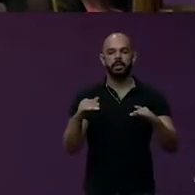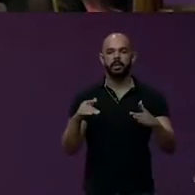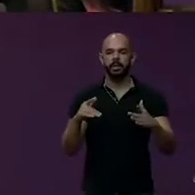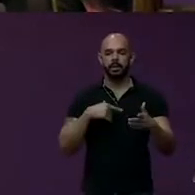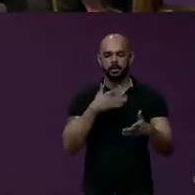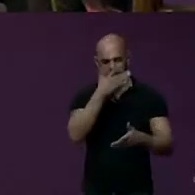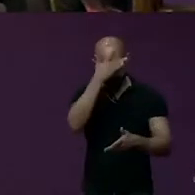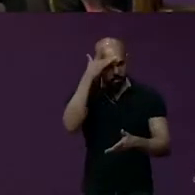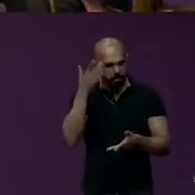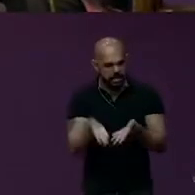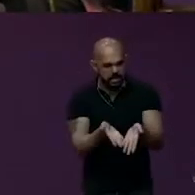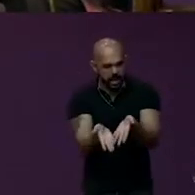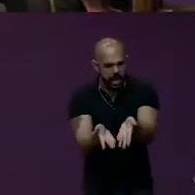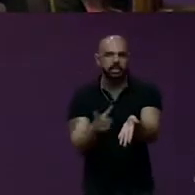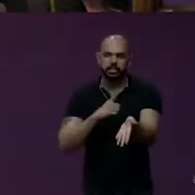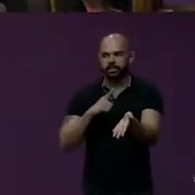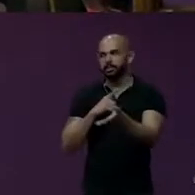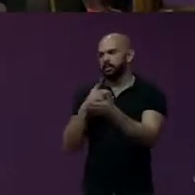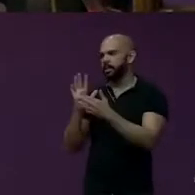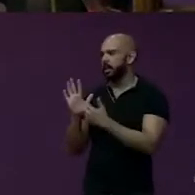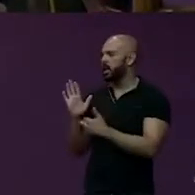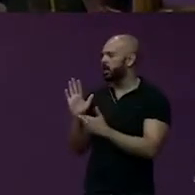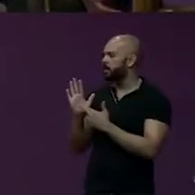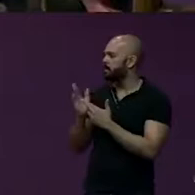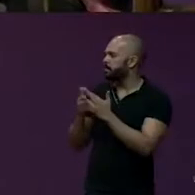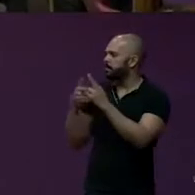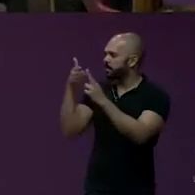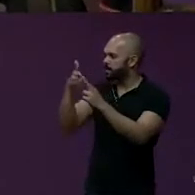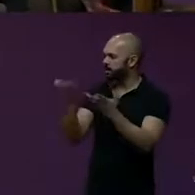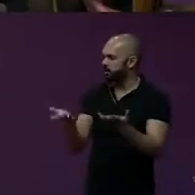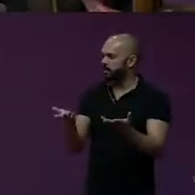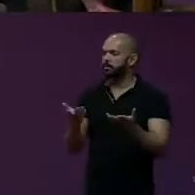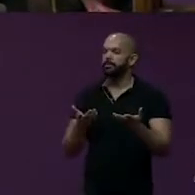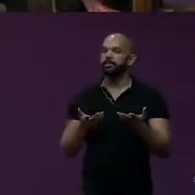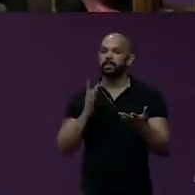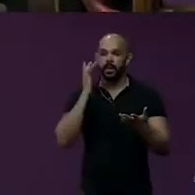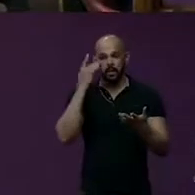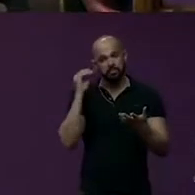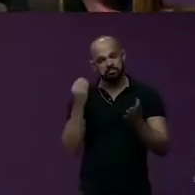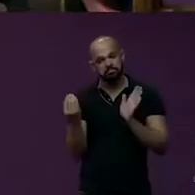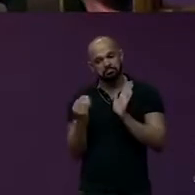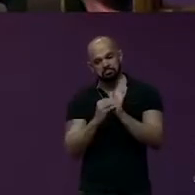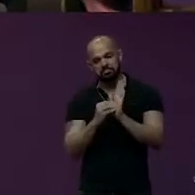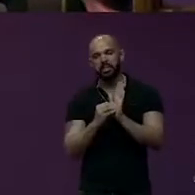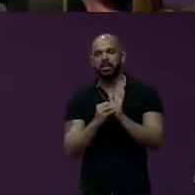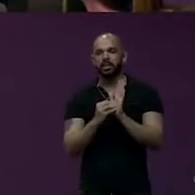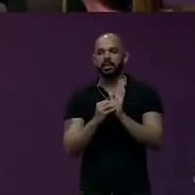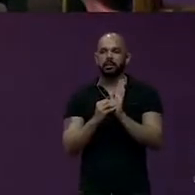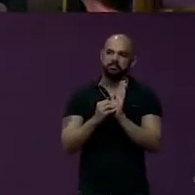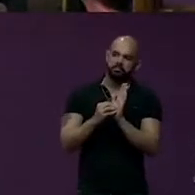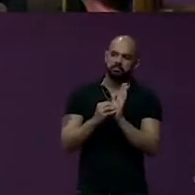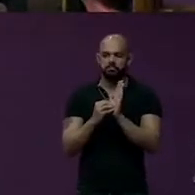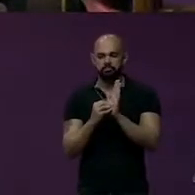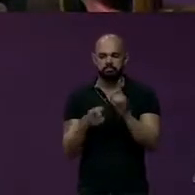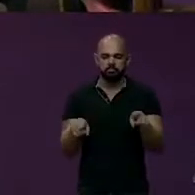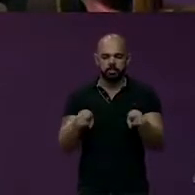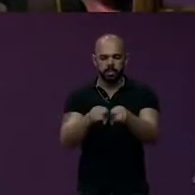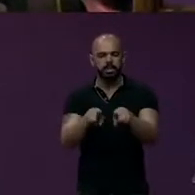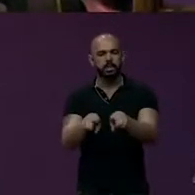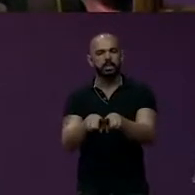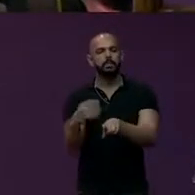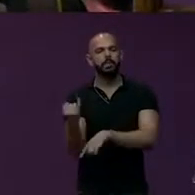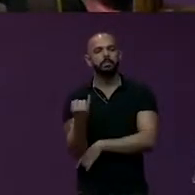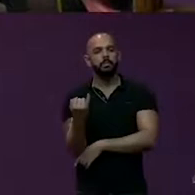de pacientes, como temos aqui representado. Né? Então, acho que eu colocaria ao lado disso também